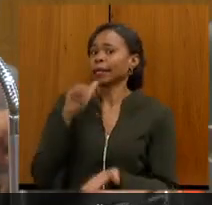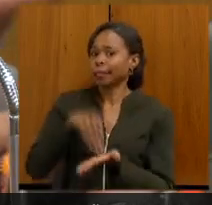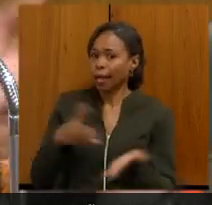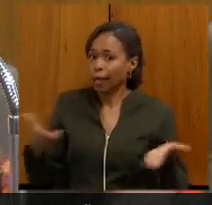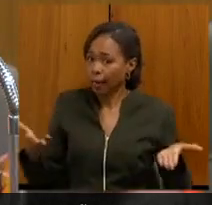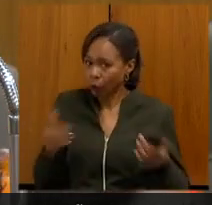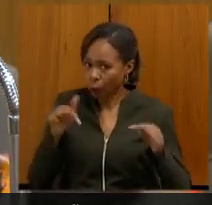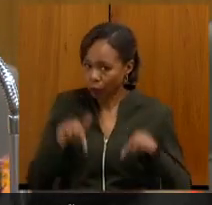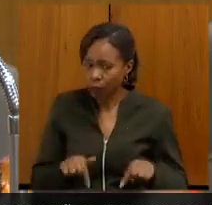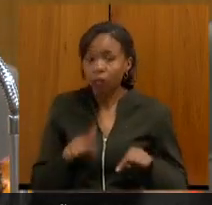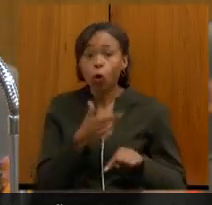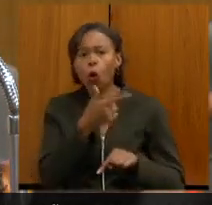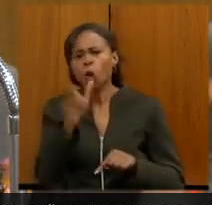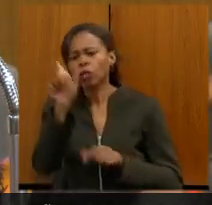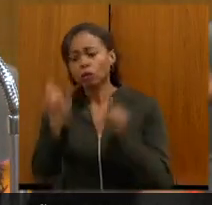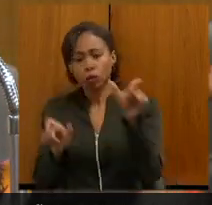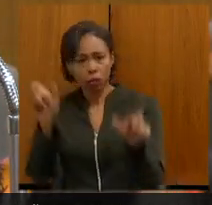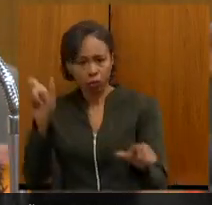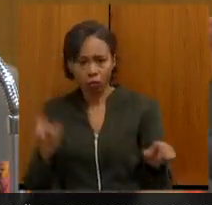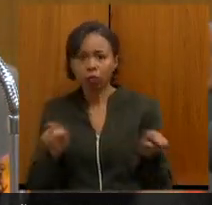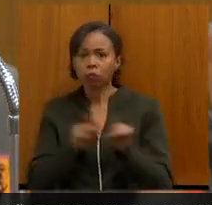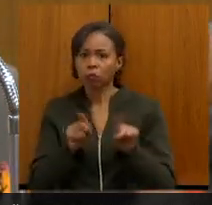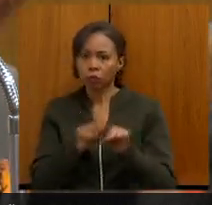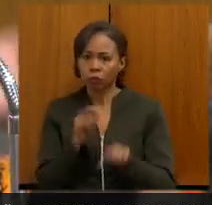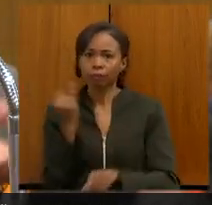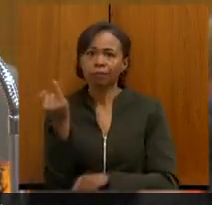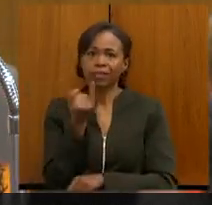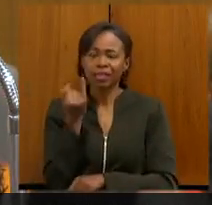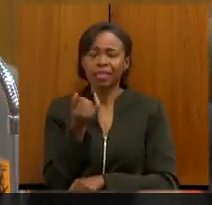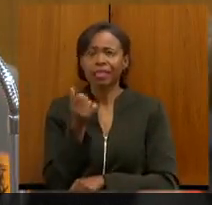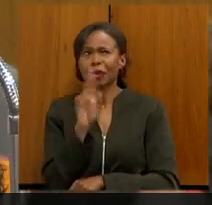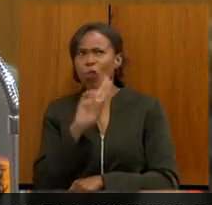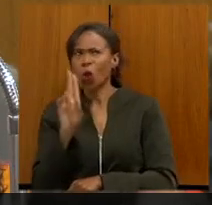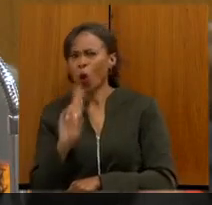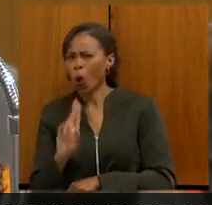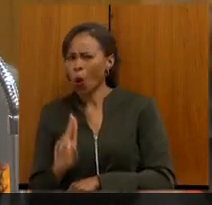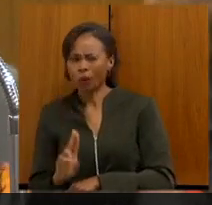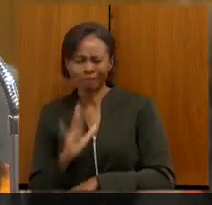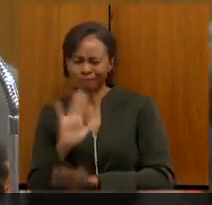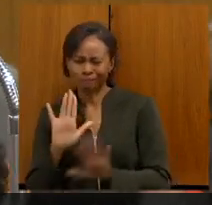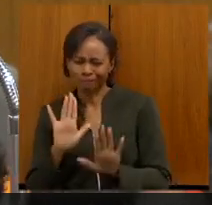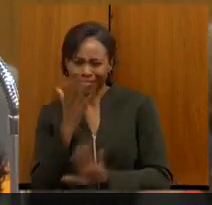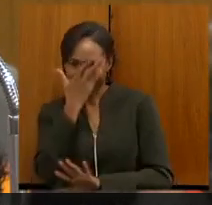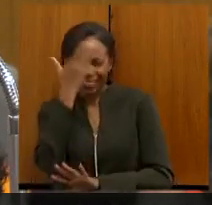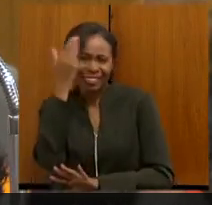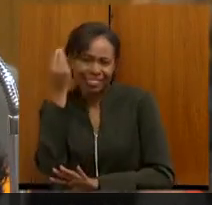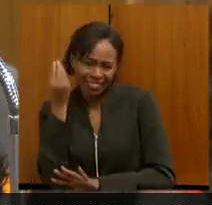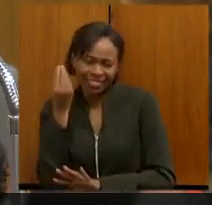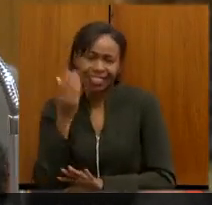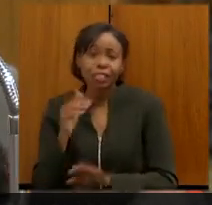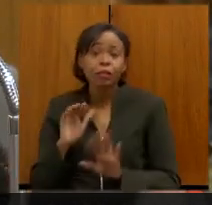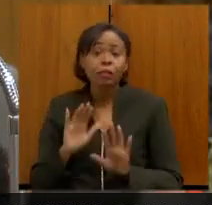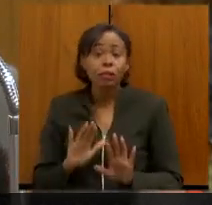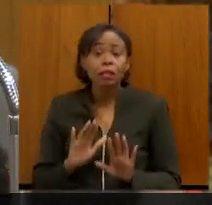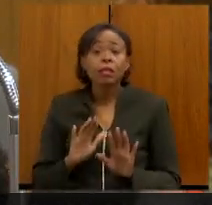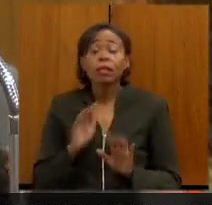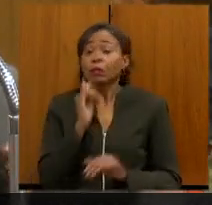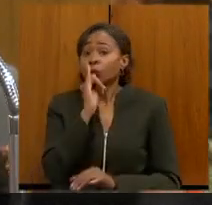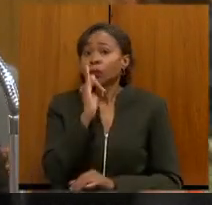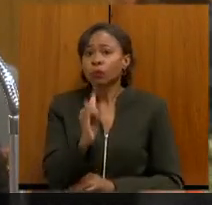entre outros atores e outras figuras extremamente importante que se eu fosse tal não é perigoso eu acabar esquecendo de alguém aqui e